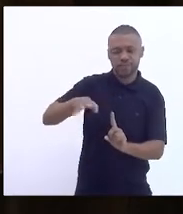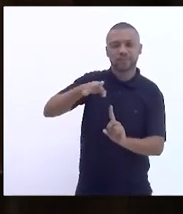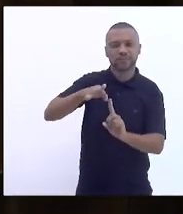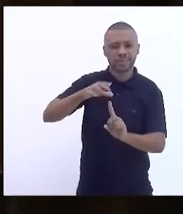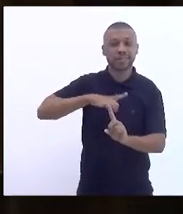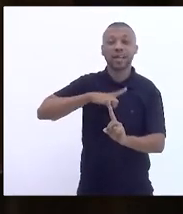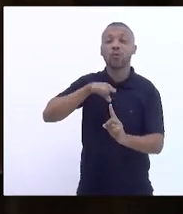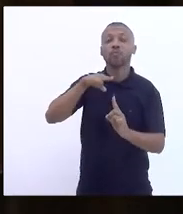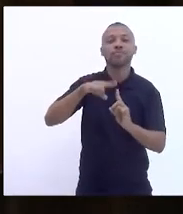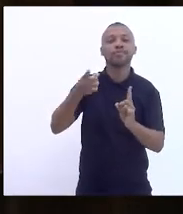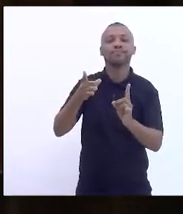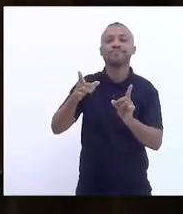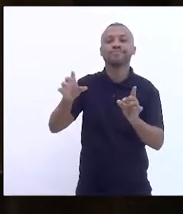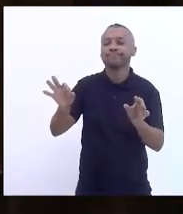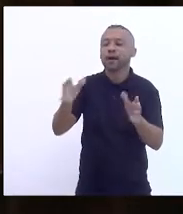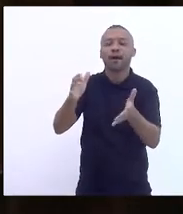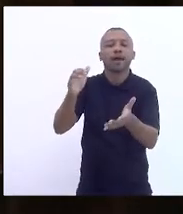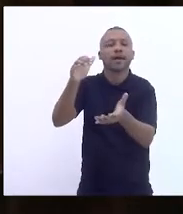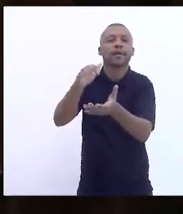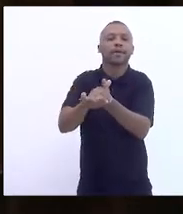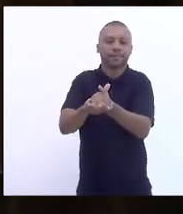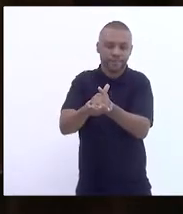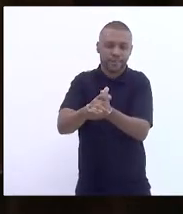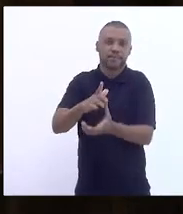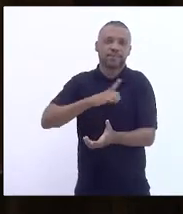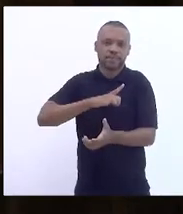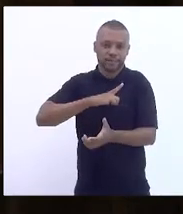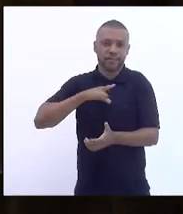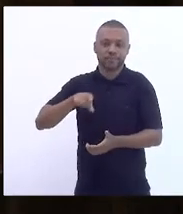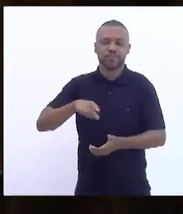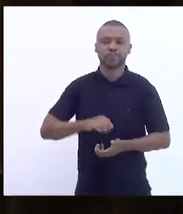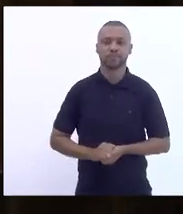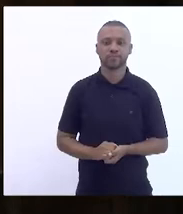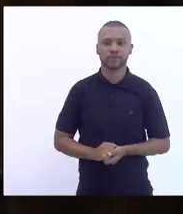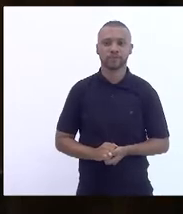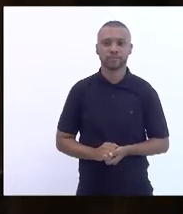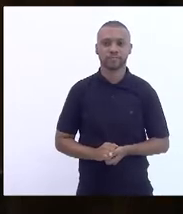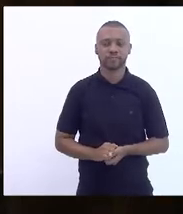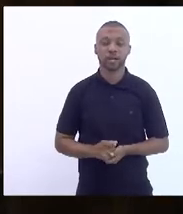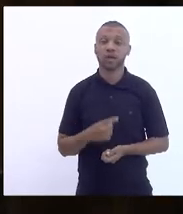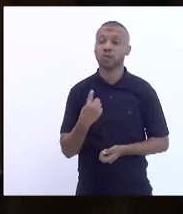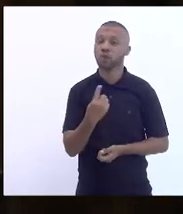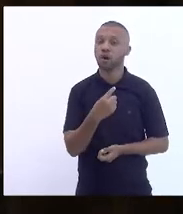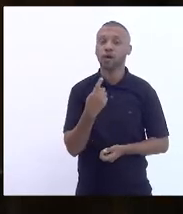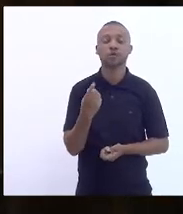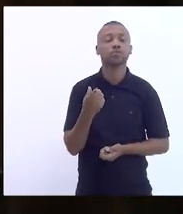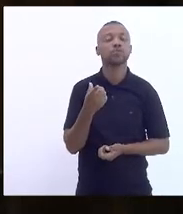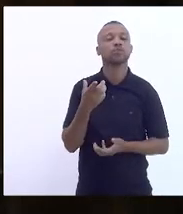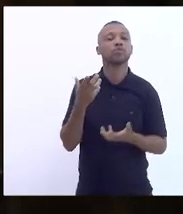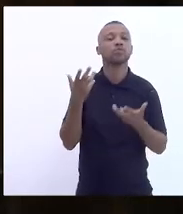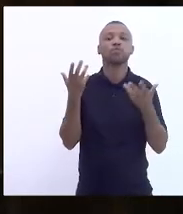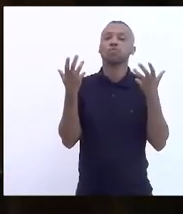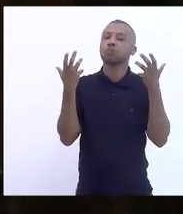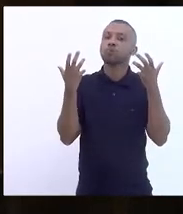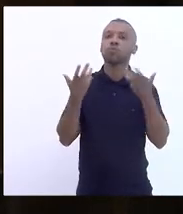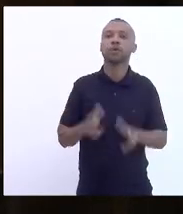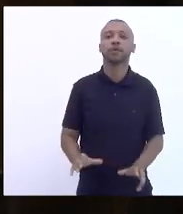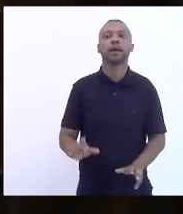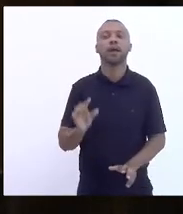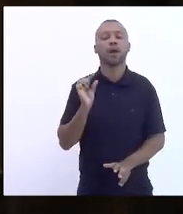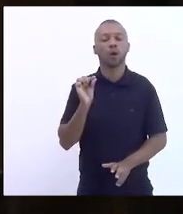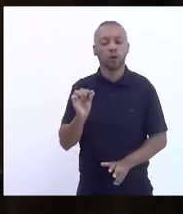é casamenteiro a ir a gente não quer a gente não quer